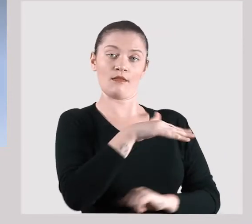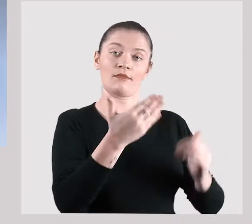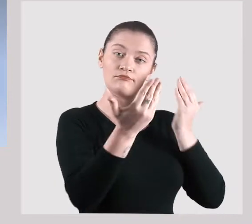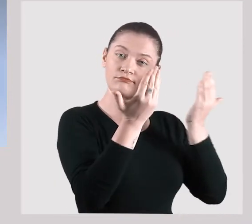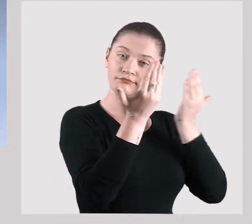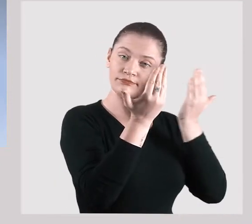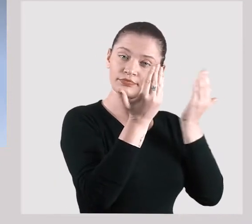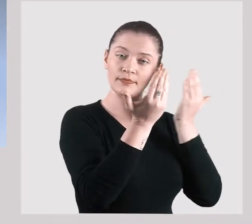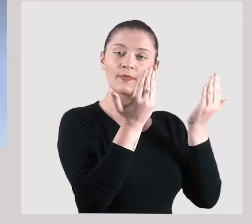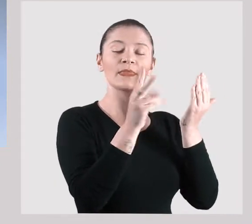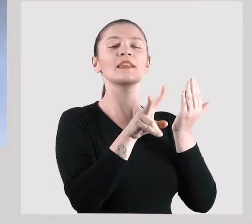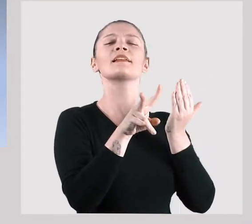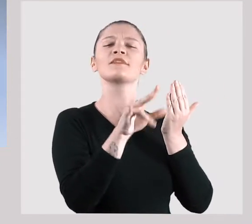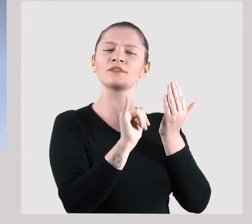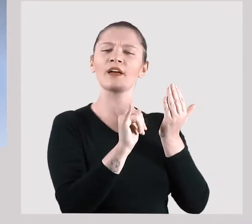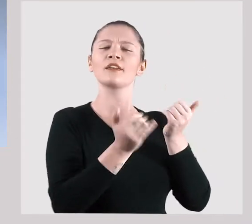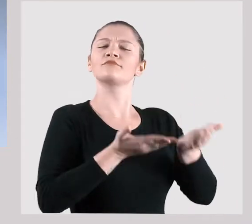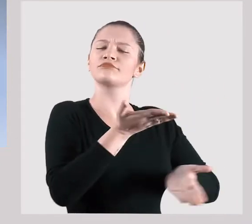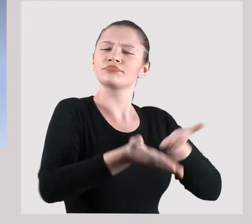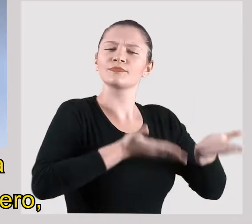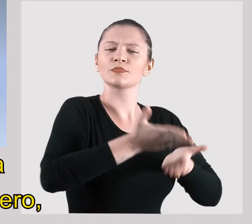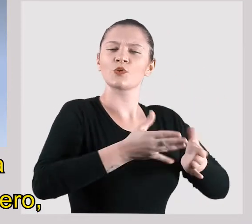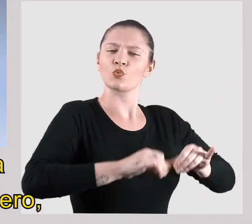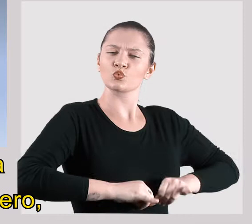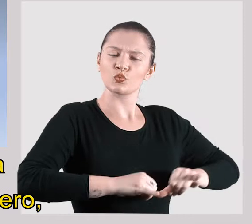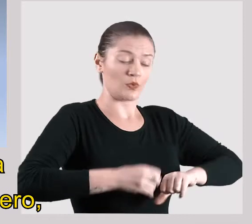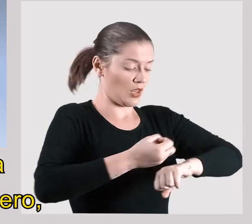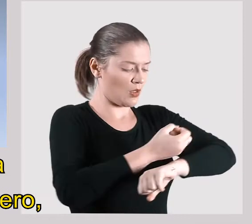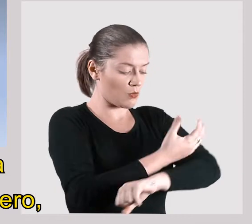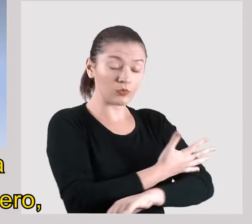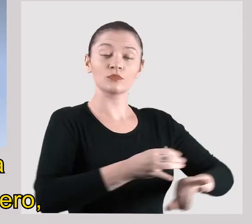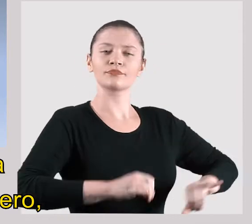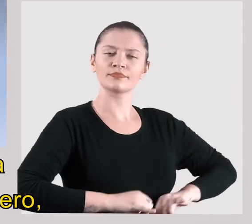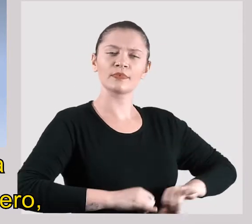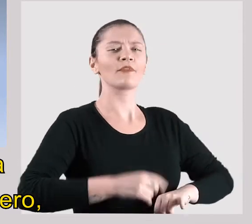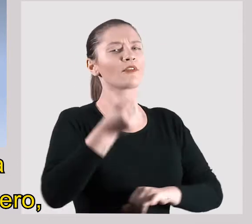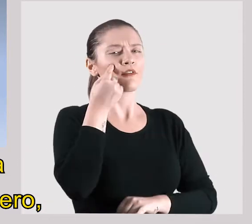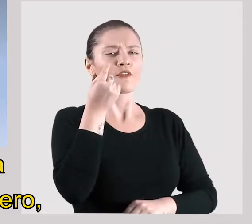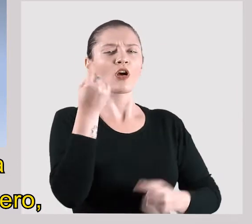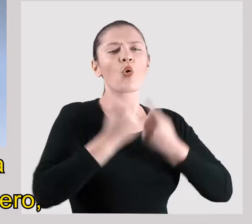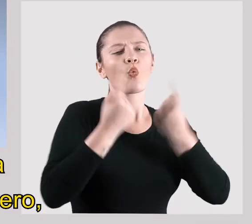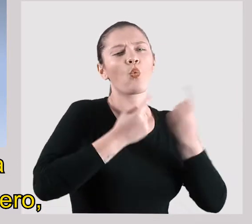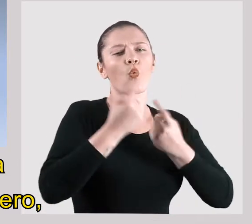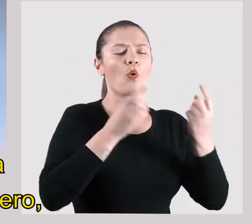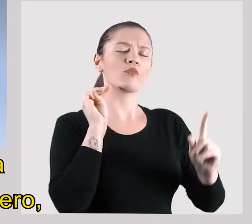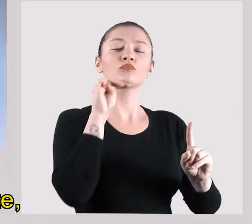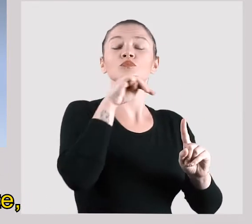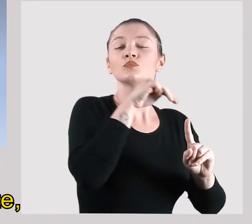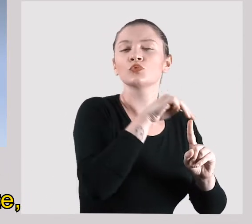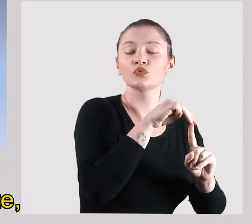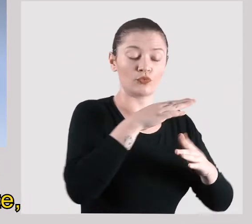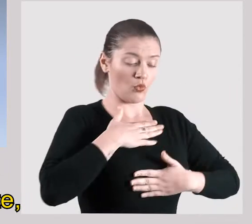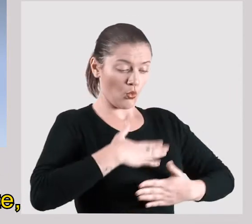vai tratar esse sofrimento emocional, vai buscar as razões para essa dissociação entre corpo e gênero, o